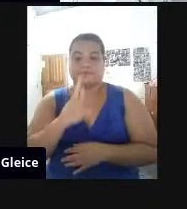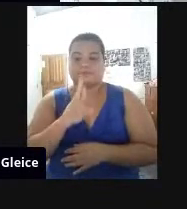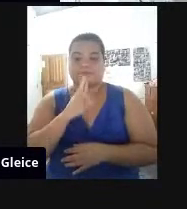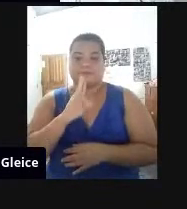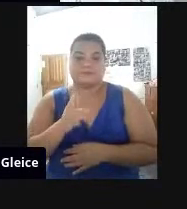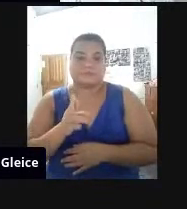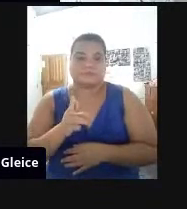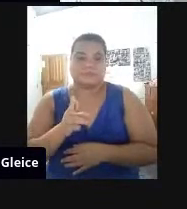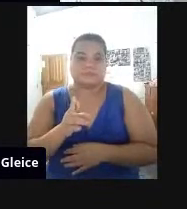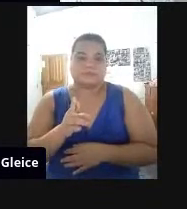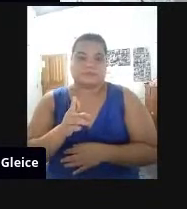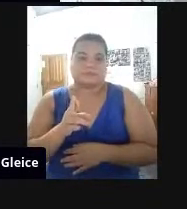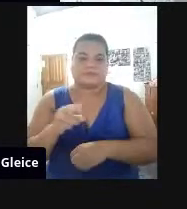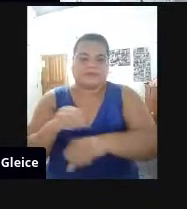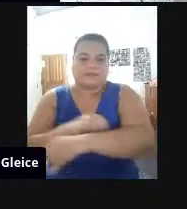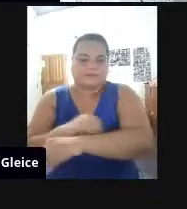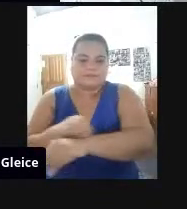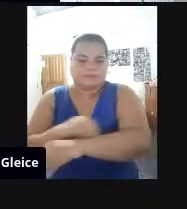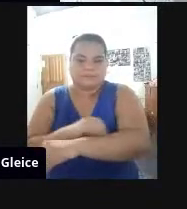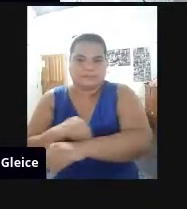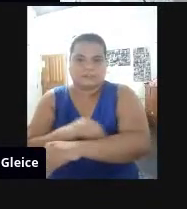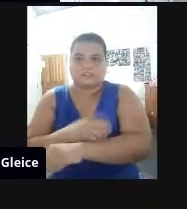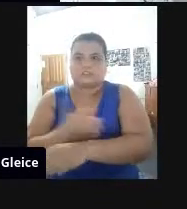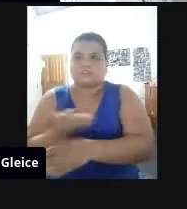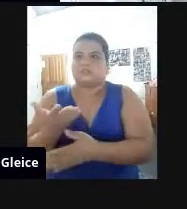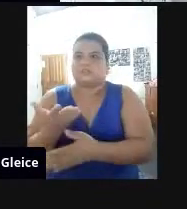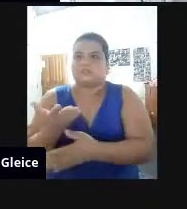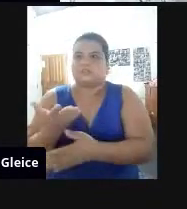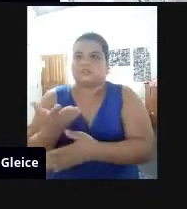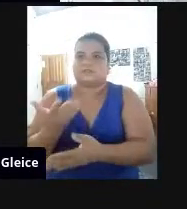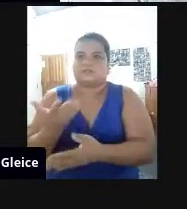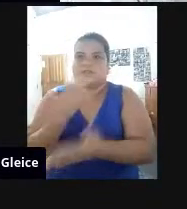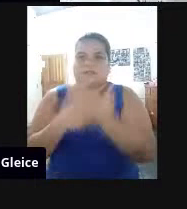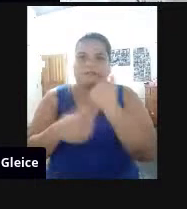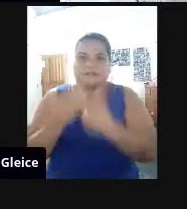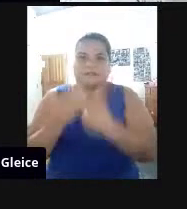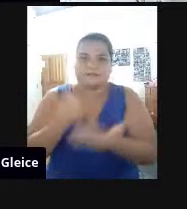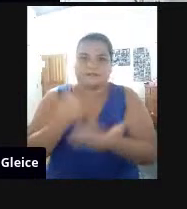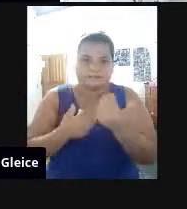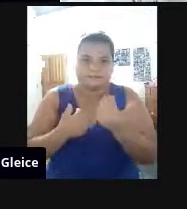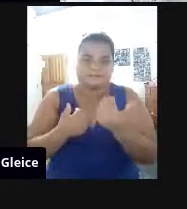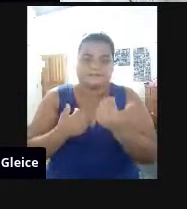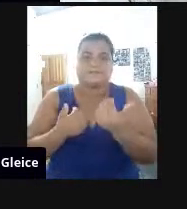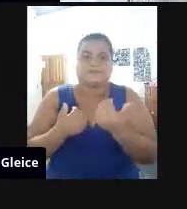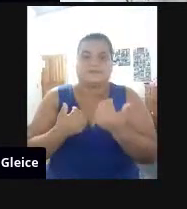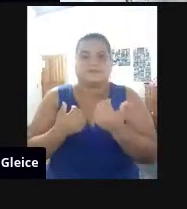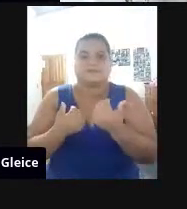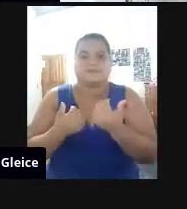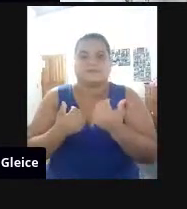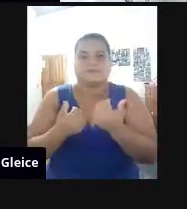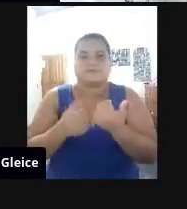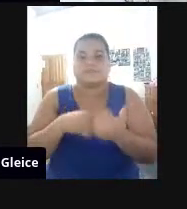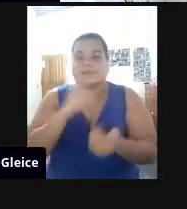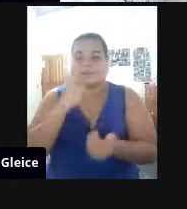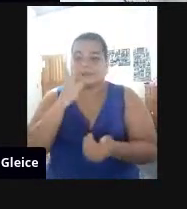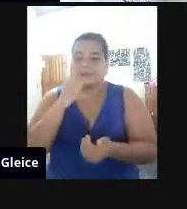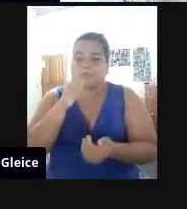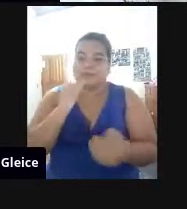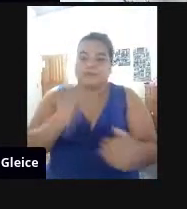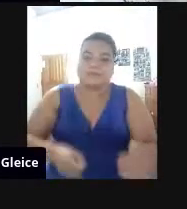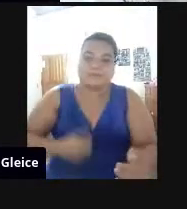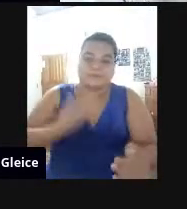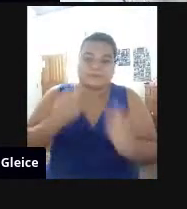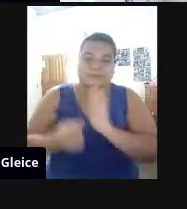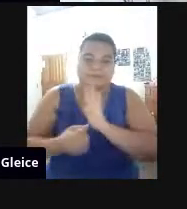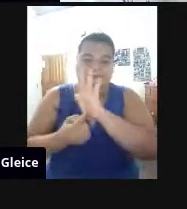uma alergia alimentar IgE mediada, são alergias mais tardias, a gente consegue fazer essa